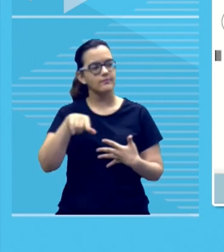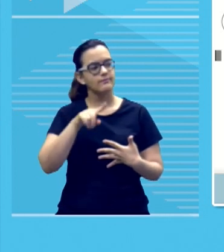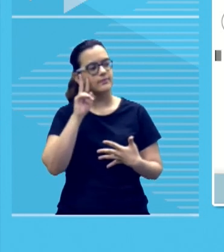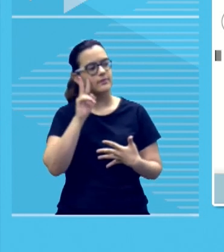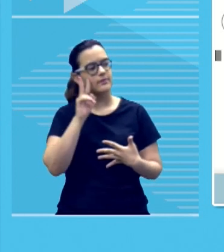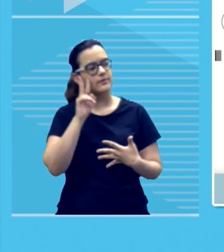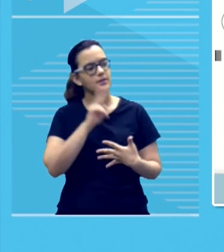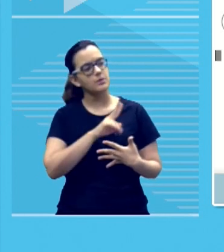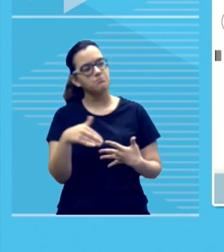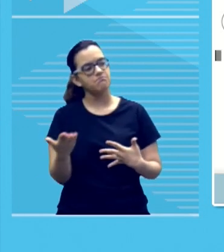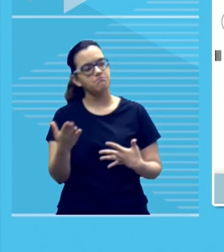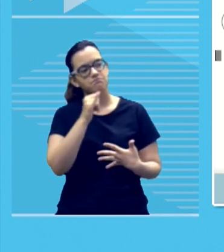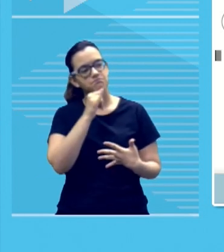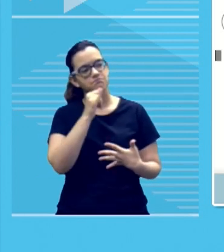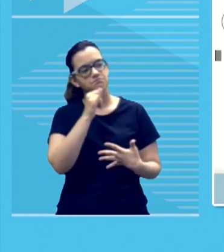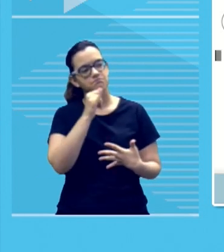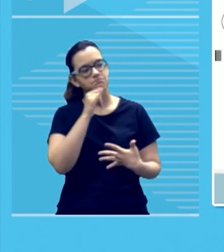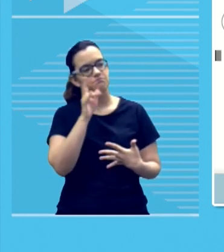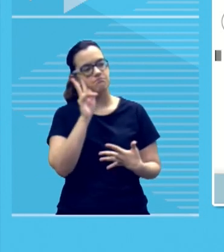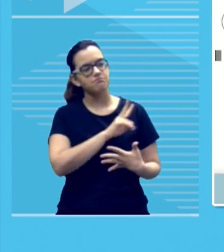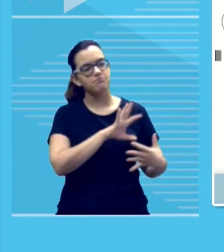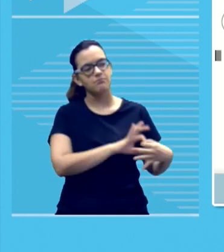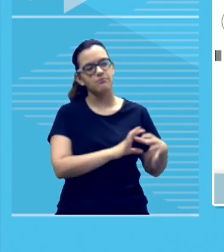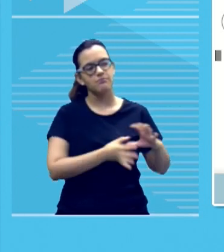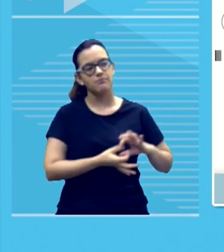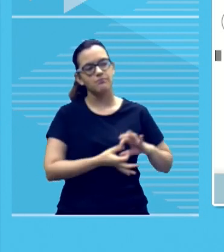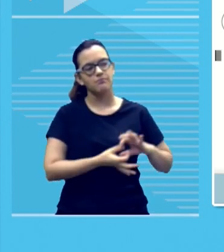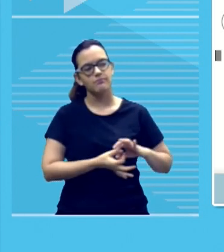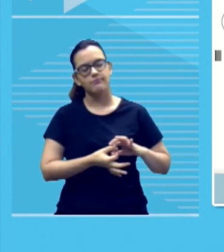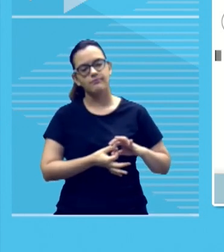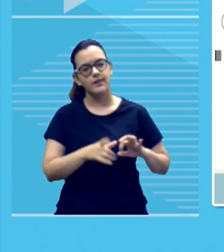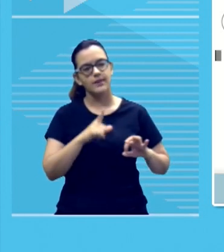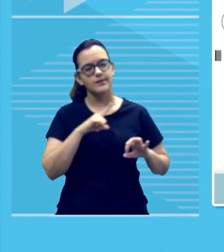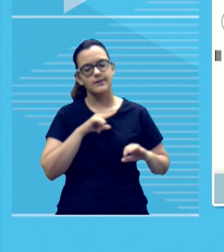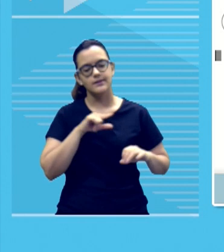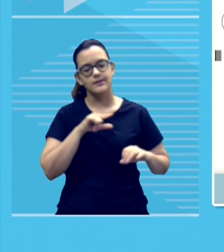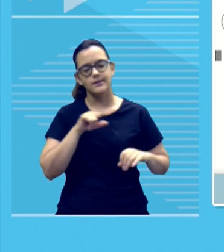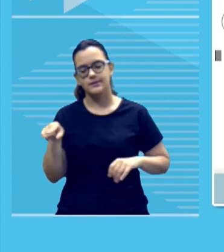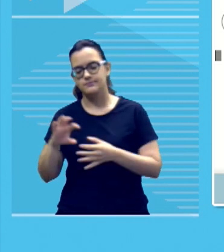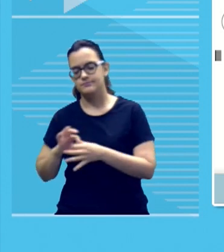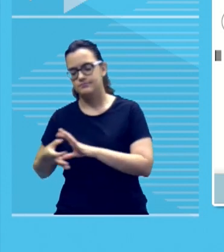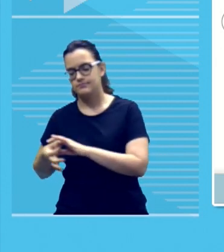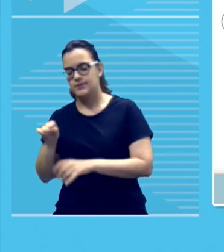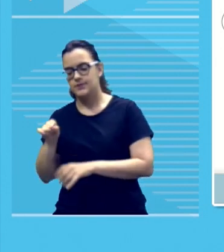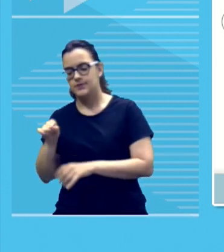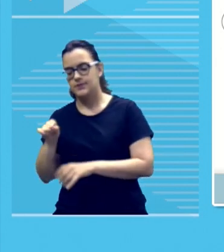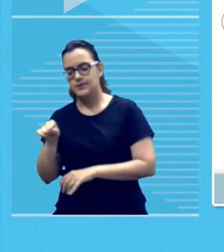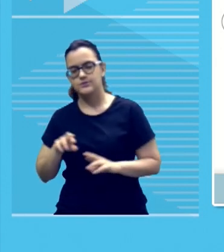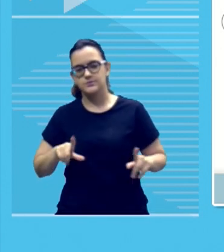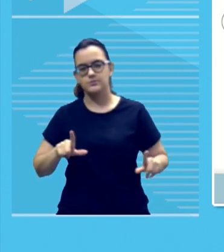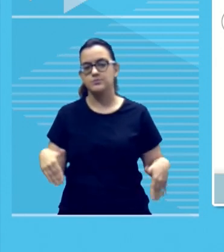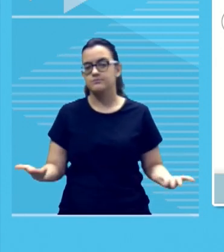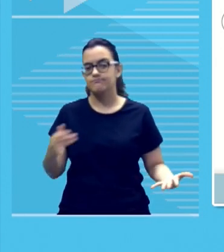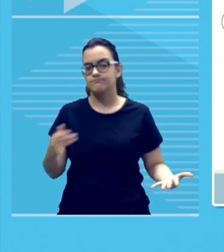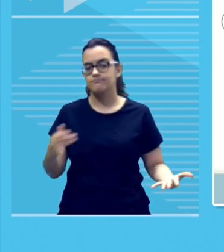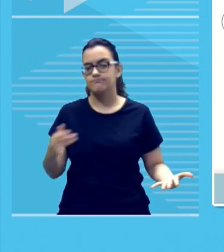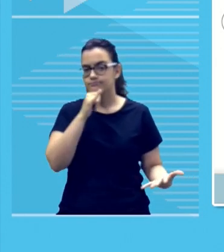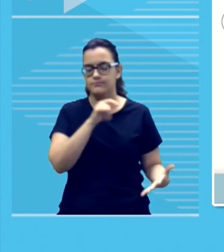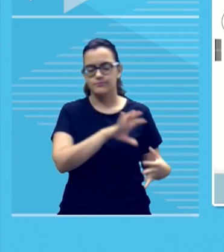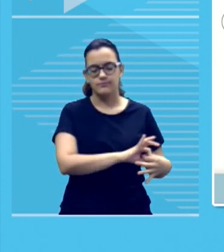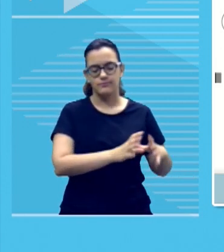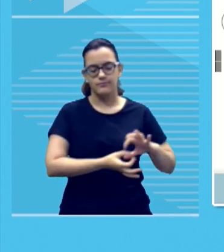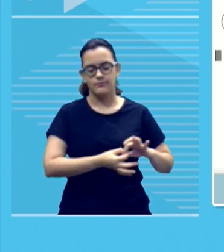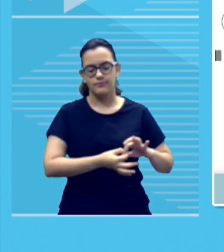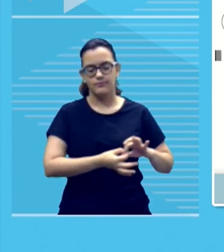isomeria só pode ser de que pessoal de cadeia aqui a cadeia ramificada e essa cadeia normal a isomeria de